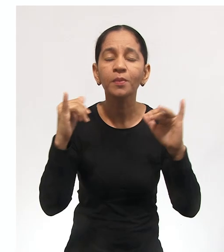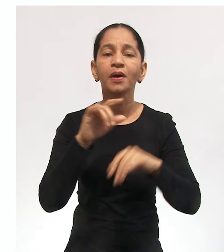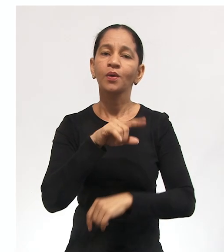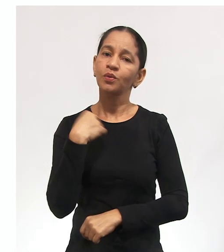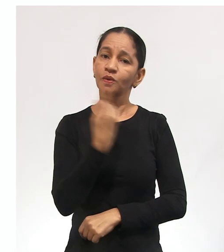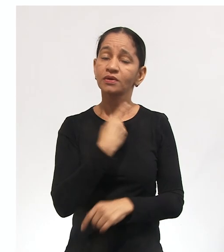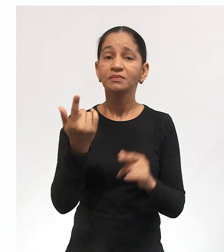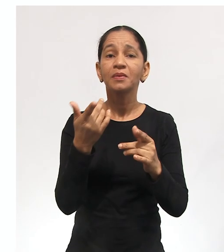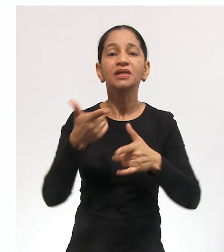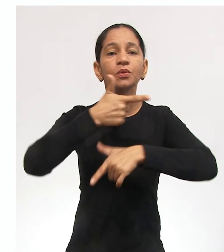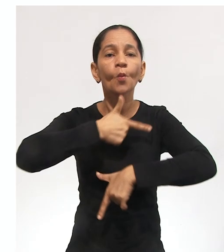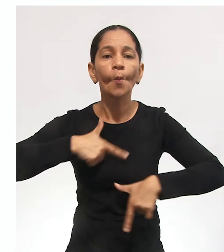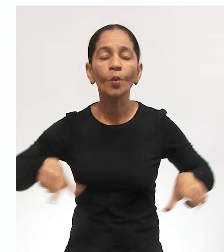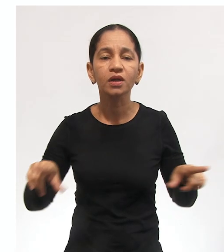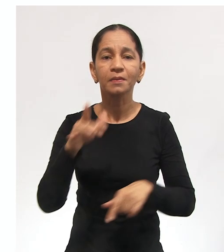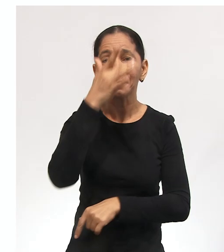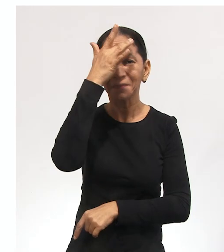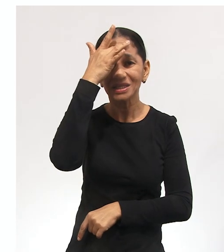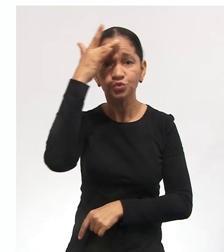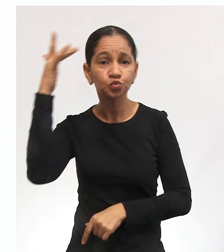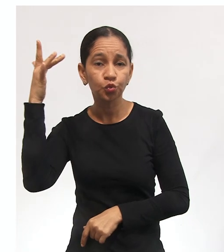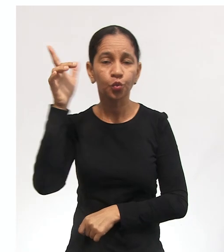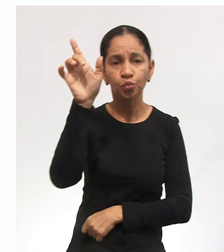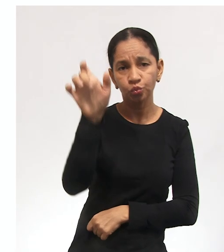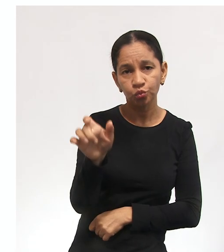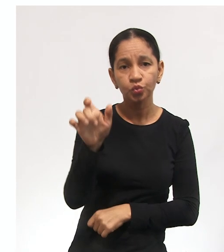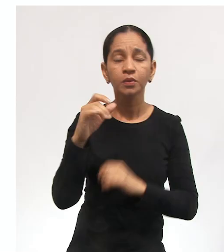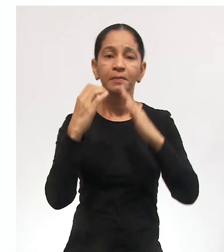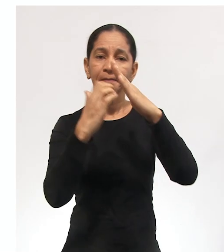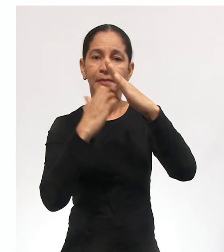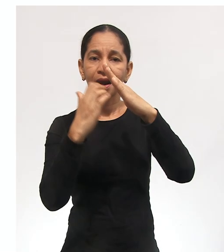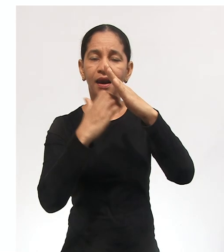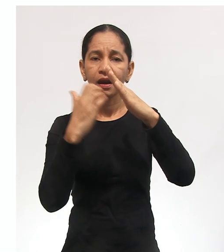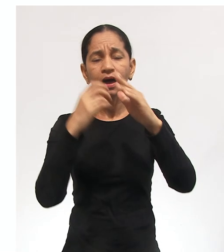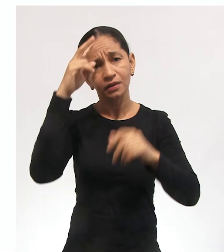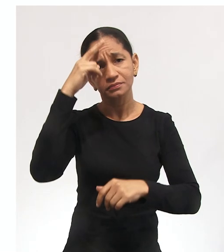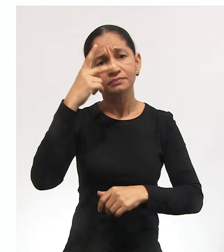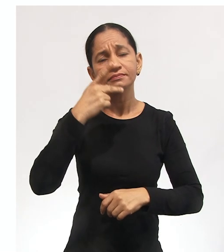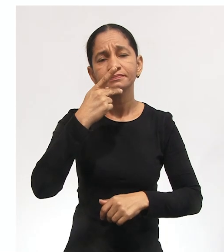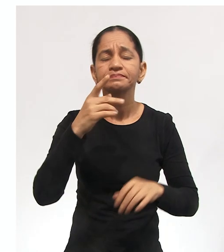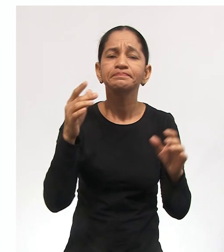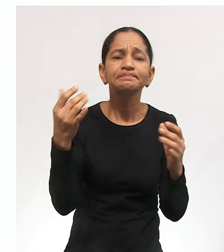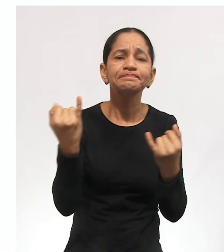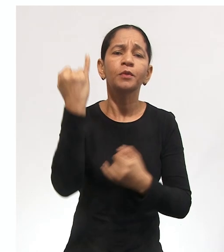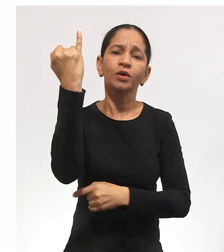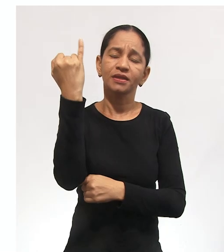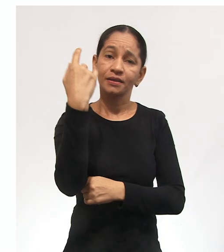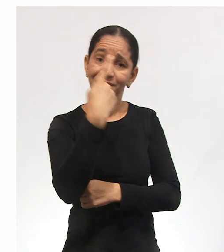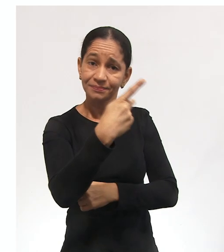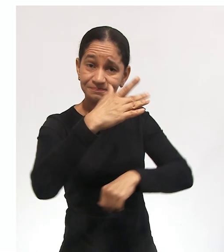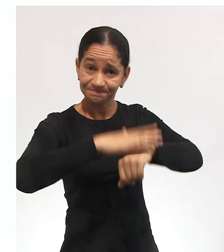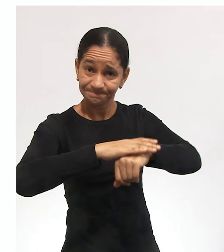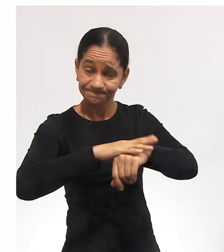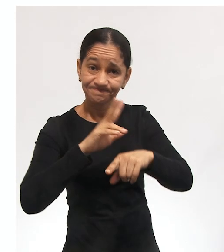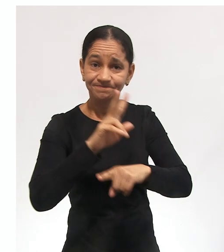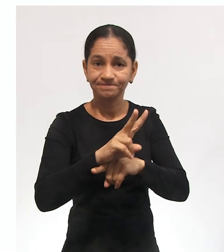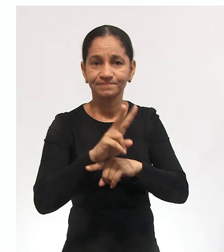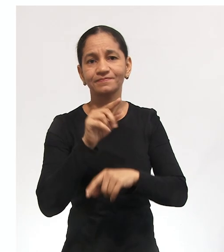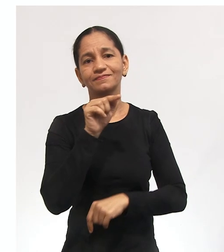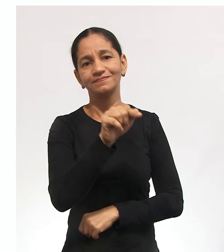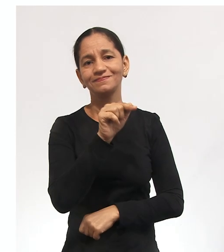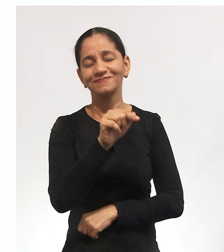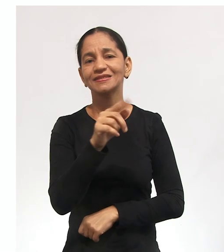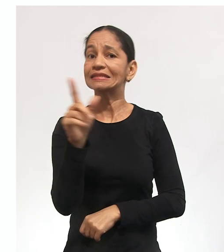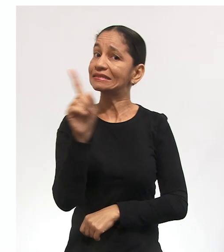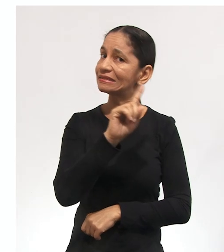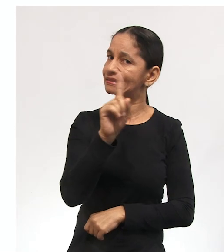de despersonificar. A gente sabe que o intuito persone é uma característica apenas do empregado,